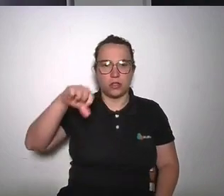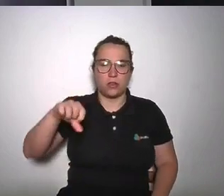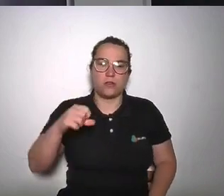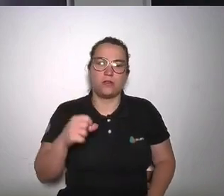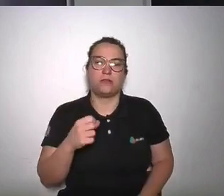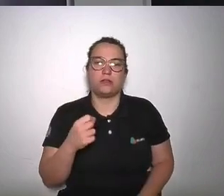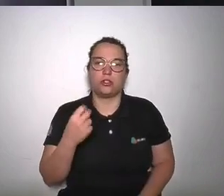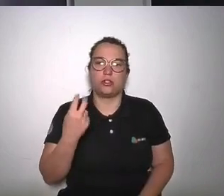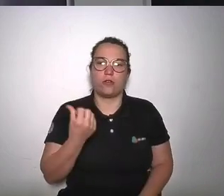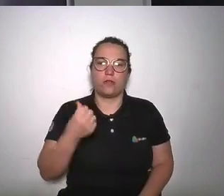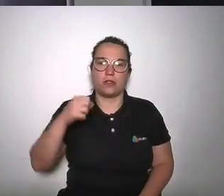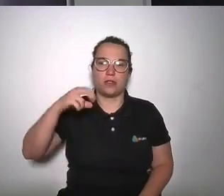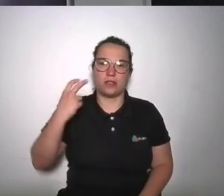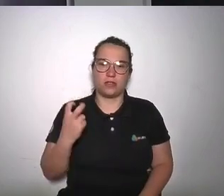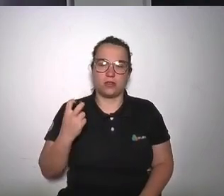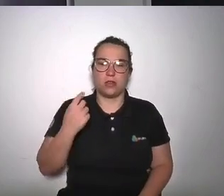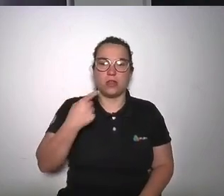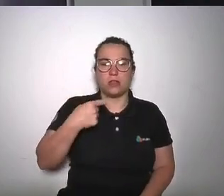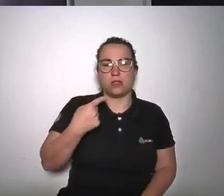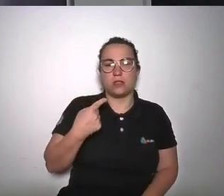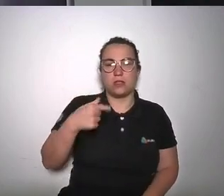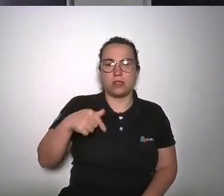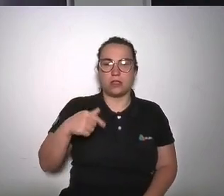72.559.196,95. Sendo que